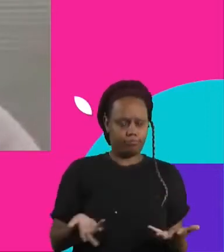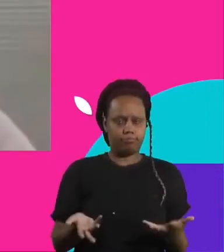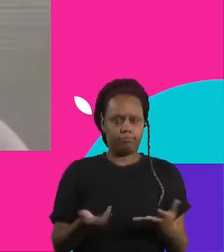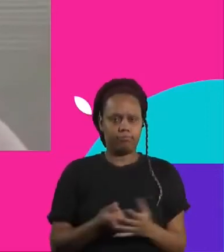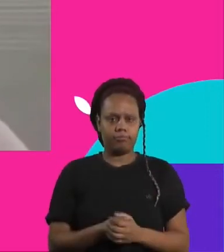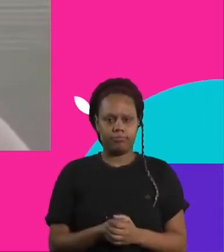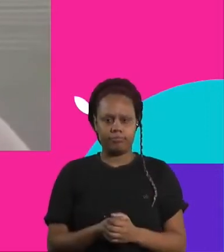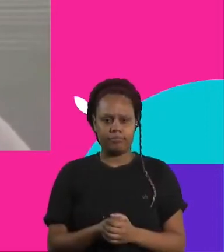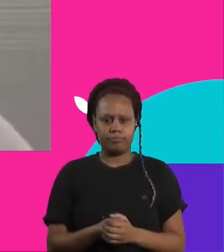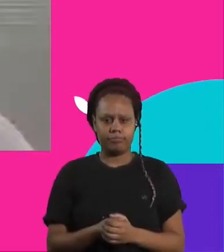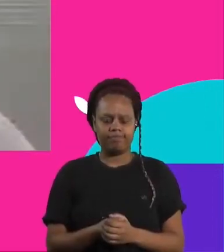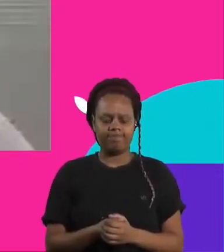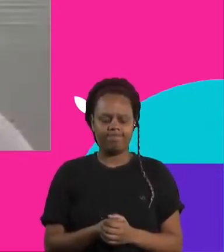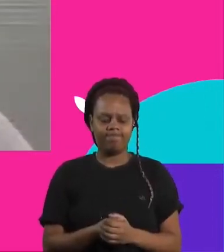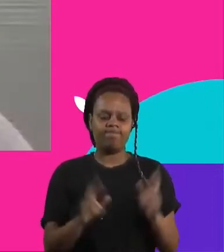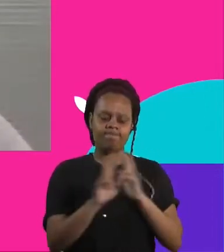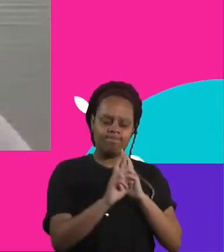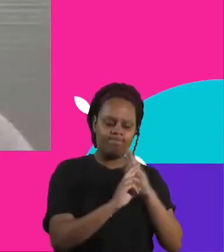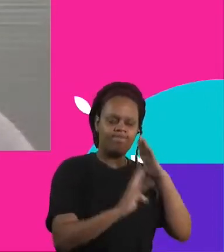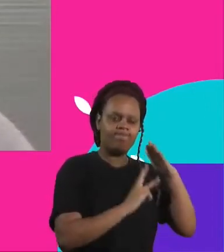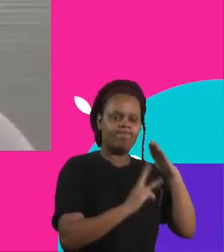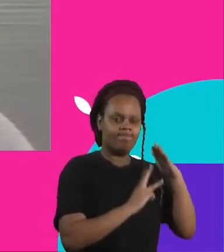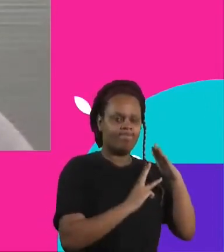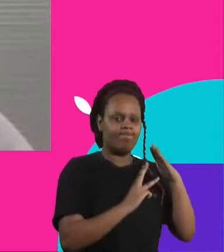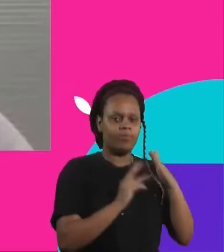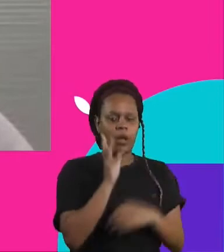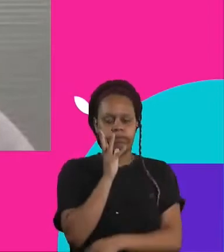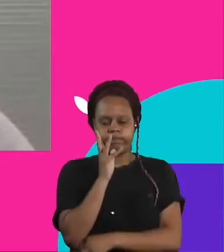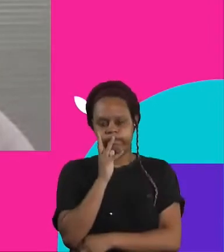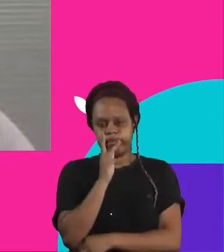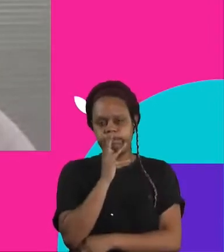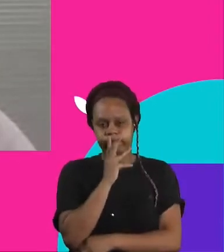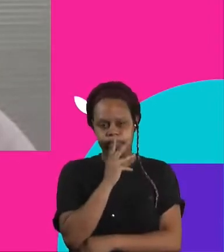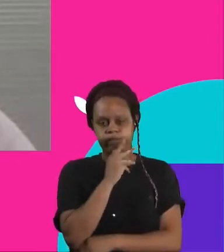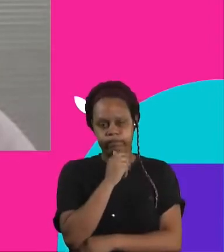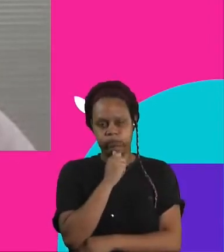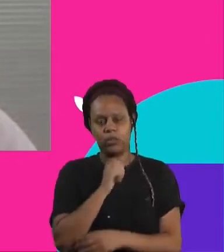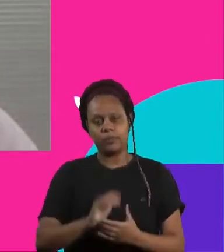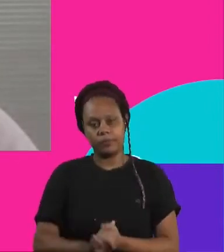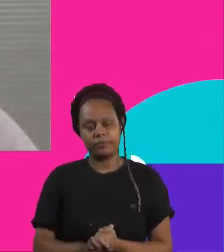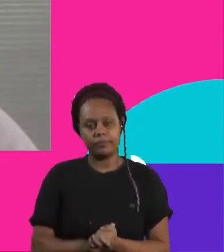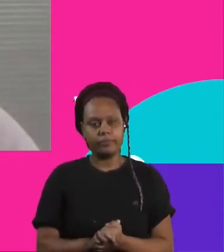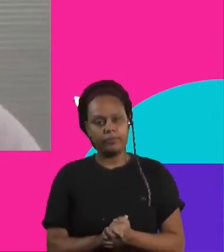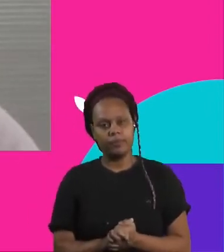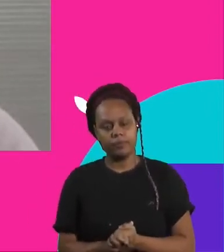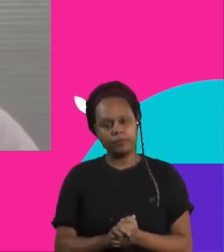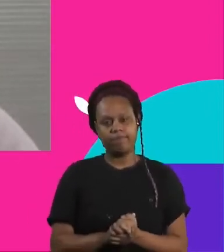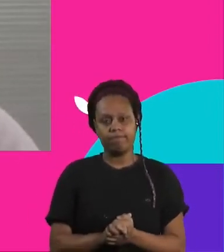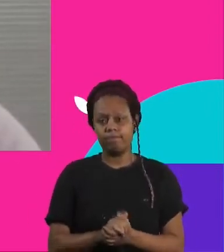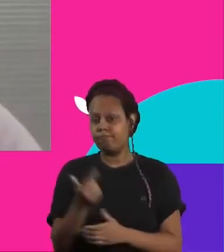isso nas organizações do terceiro setor anda ainda mais devagar, né? Então a gente não tem assim,